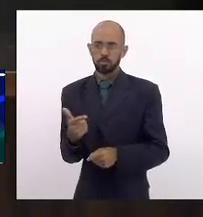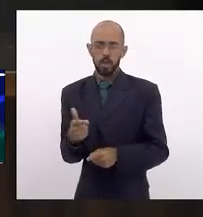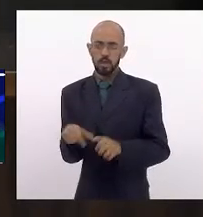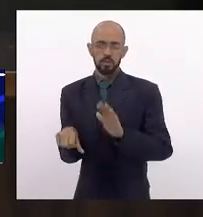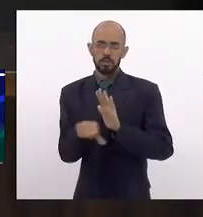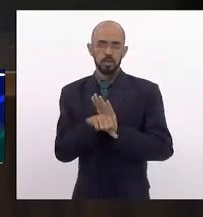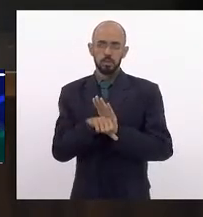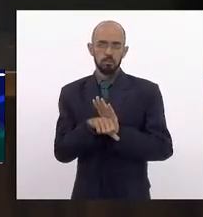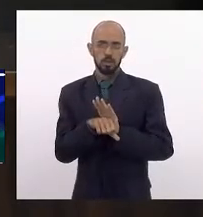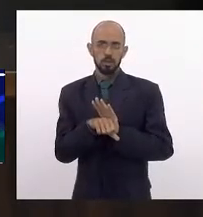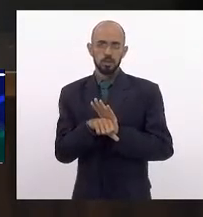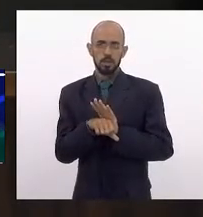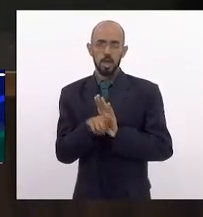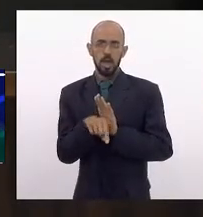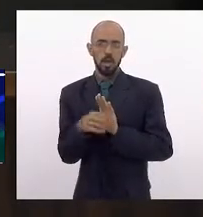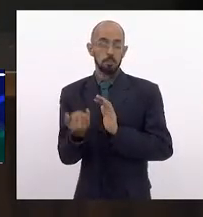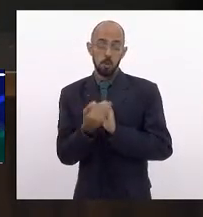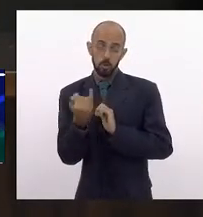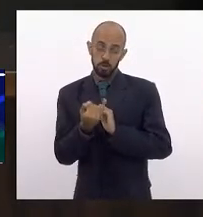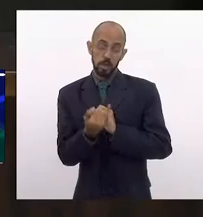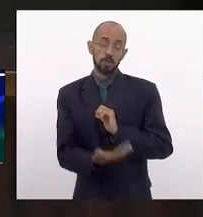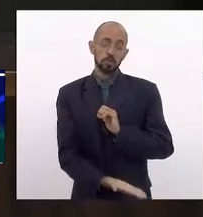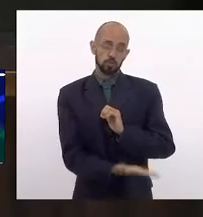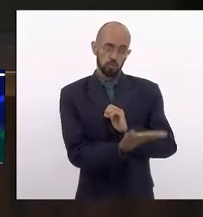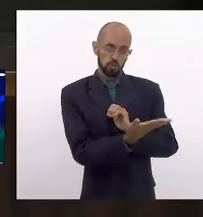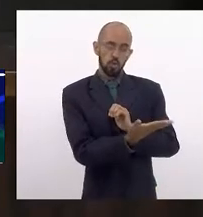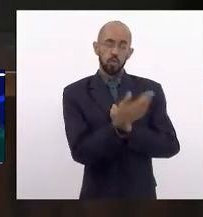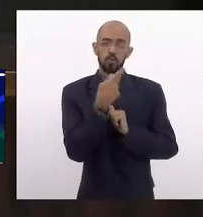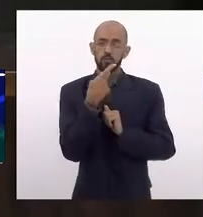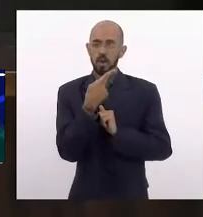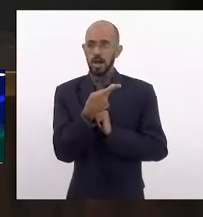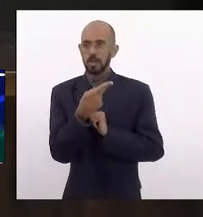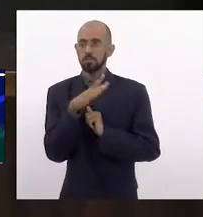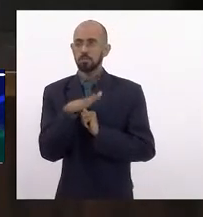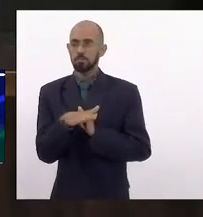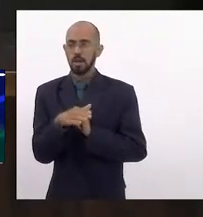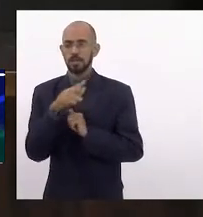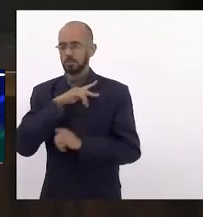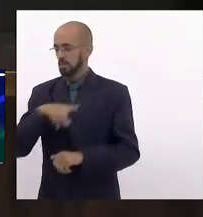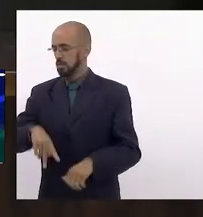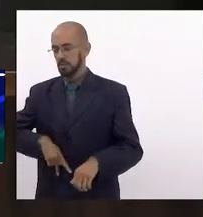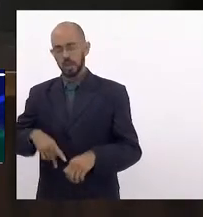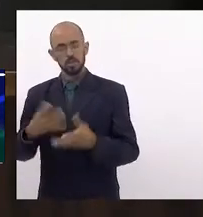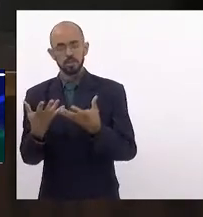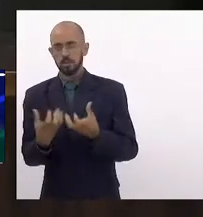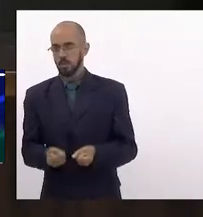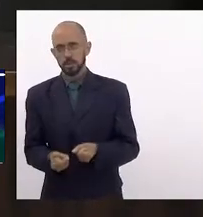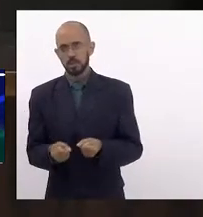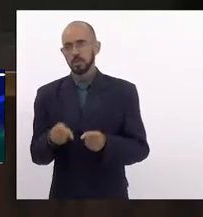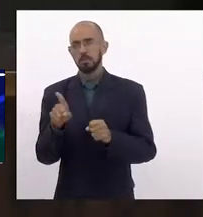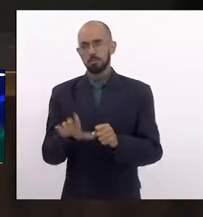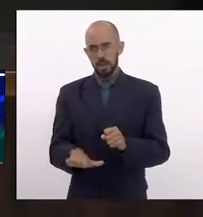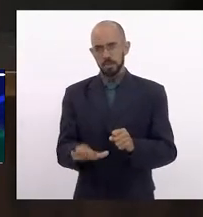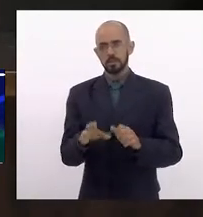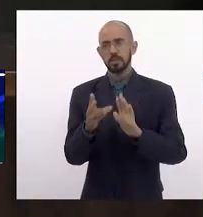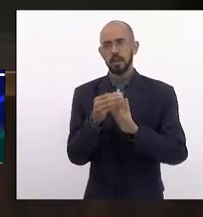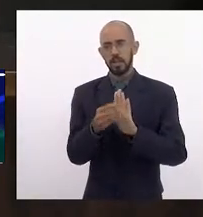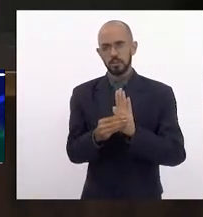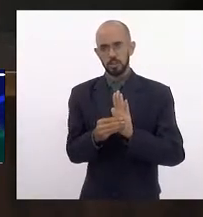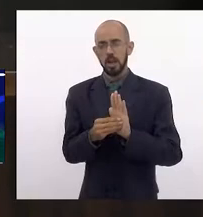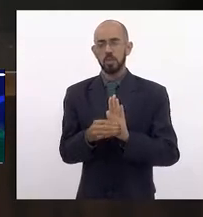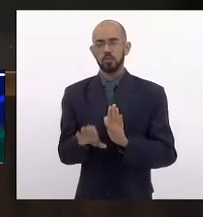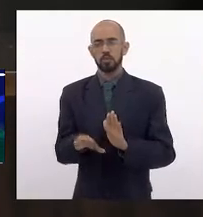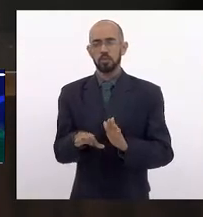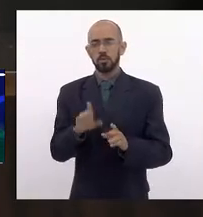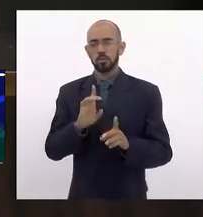então é relevante sim de vossa excelência' coloca mas a presença vai indeferir pedido de vossa excelência vai tá registrado para